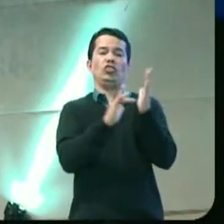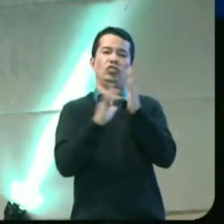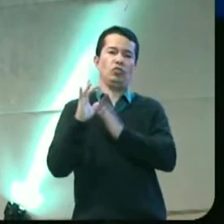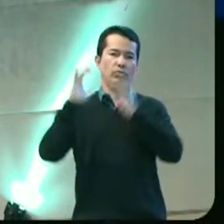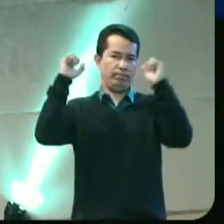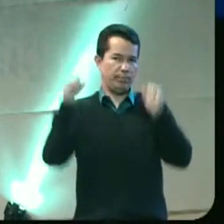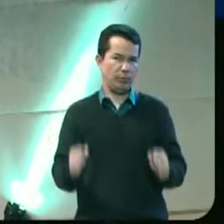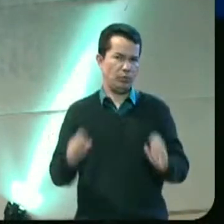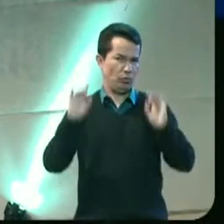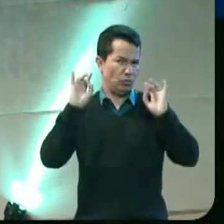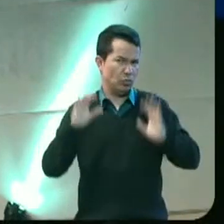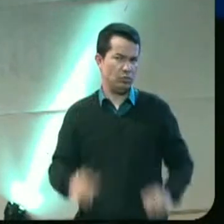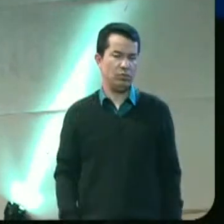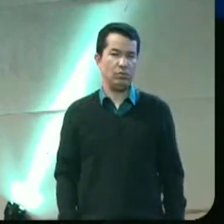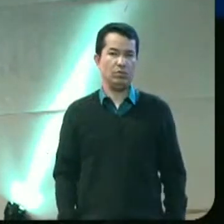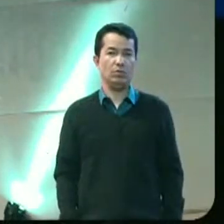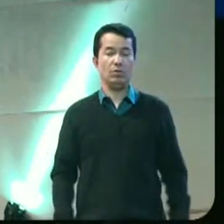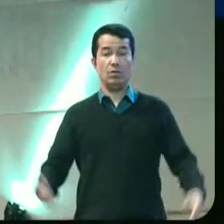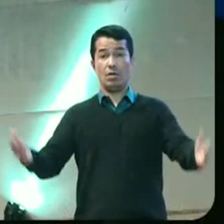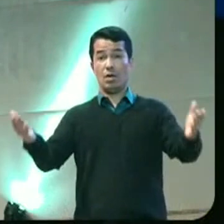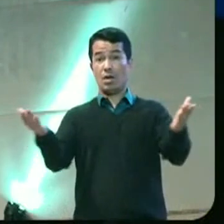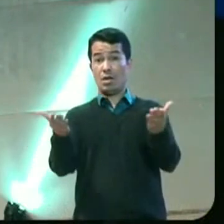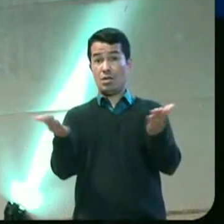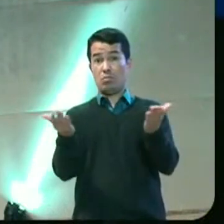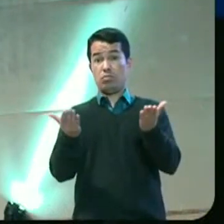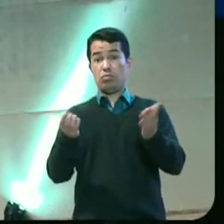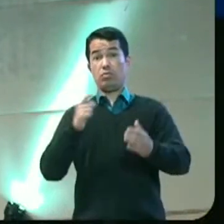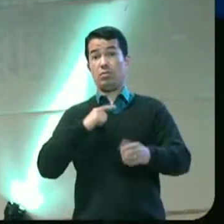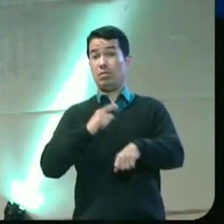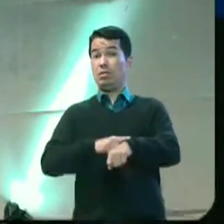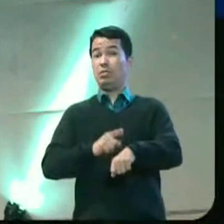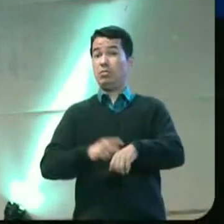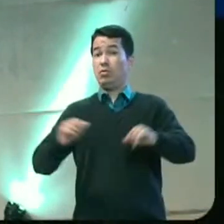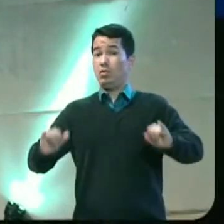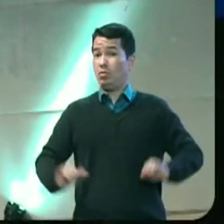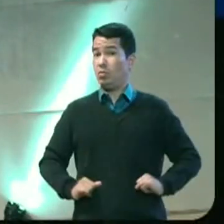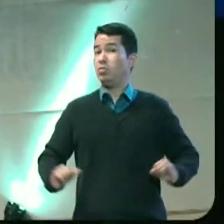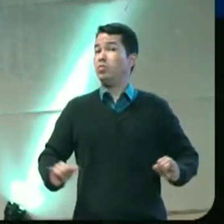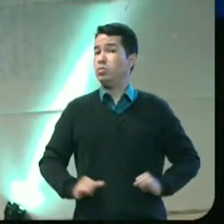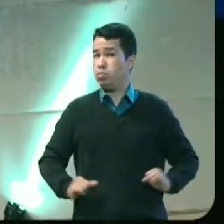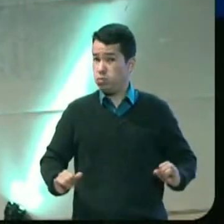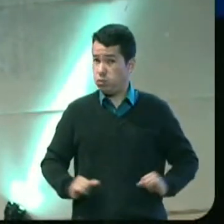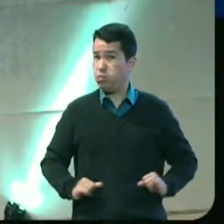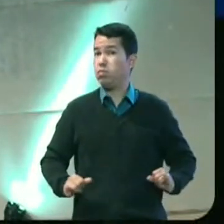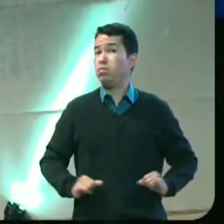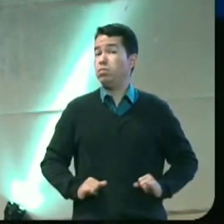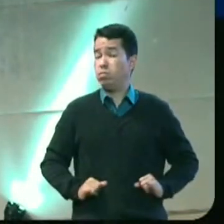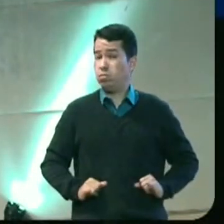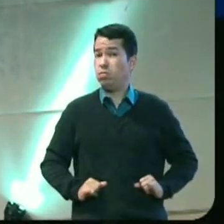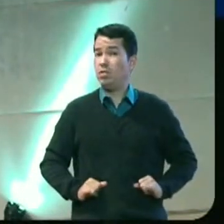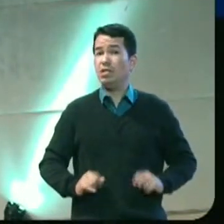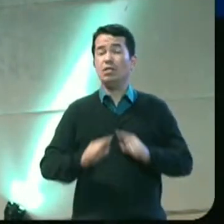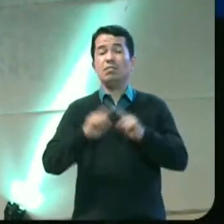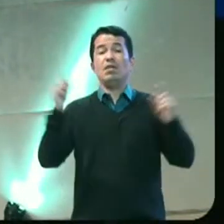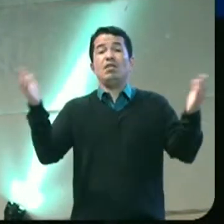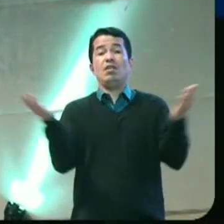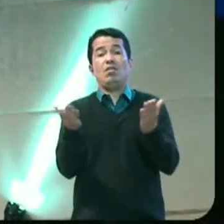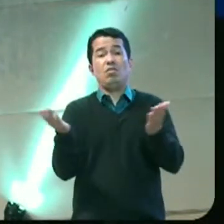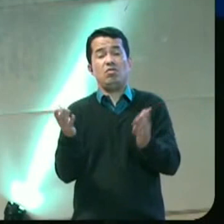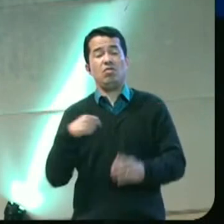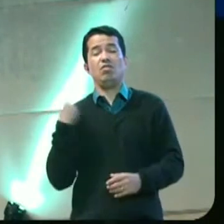Esse é um tempo de sofrimento, mas é no solo do sofrimento. É nesse tempo que eu creio que a nossa